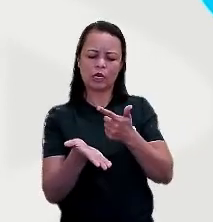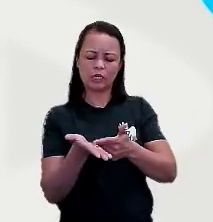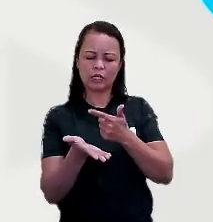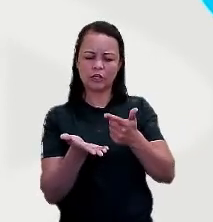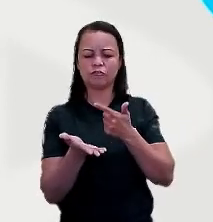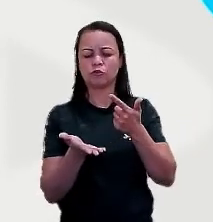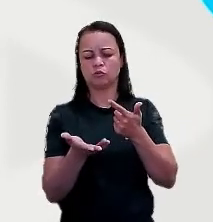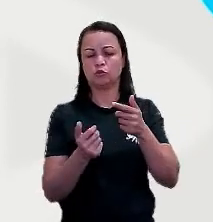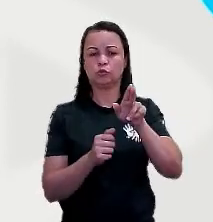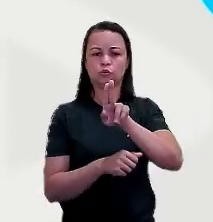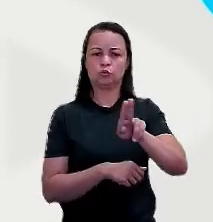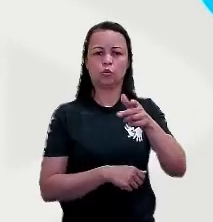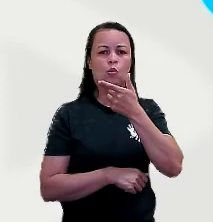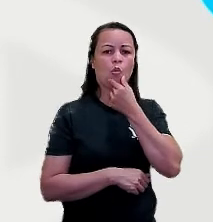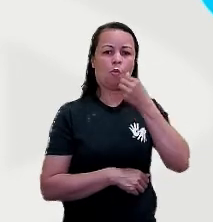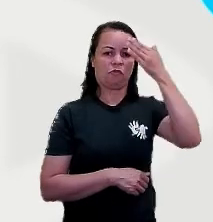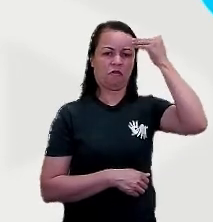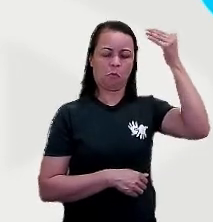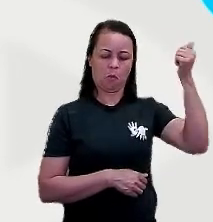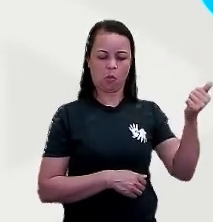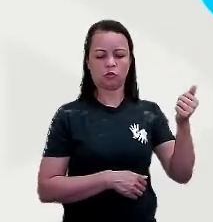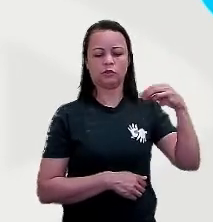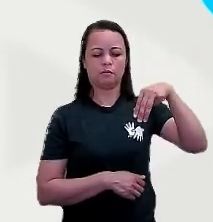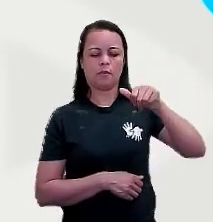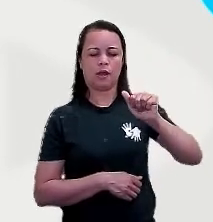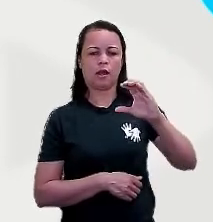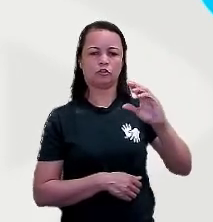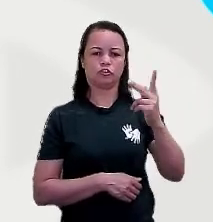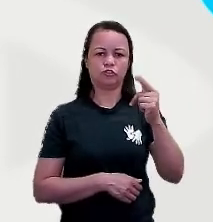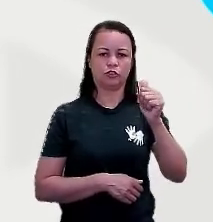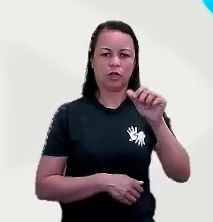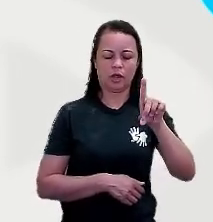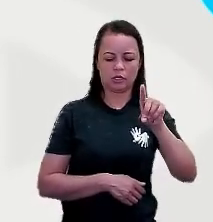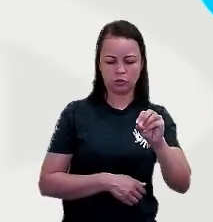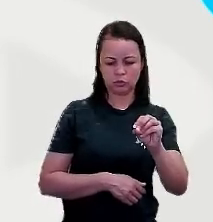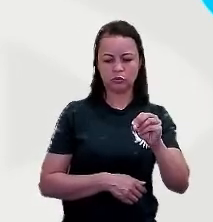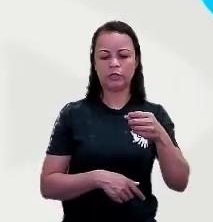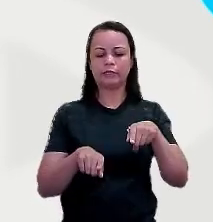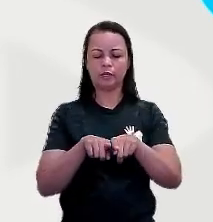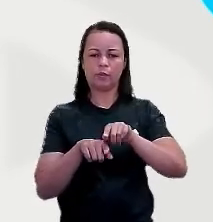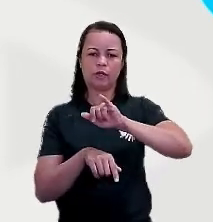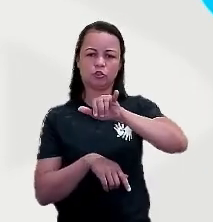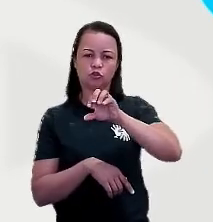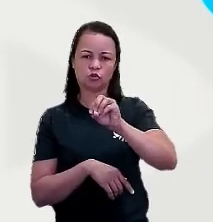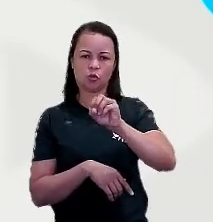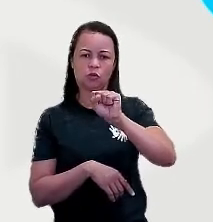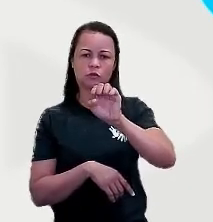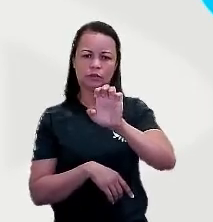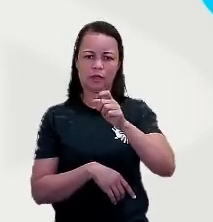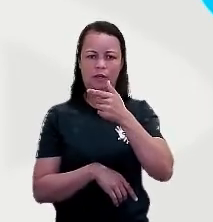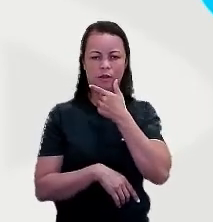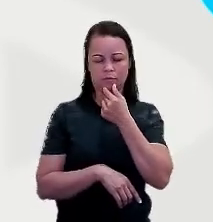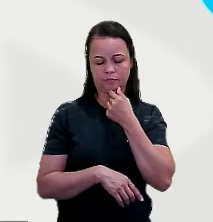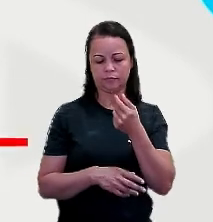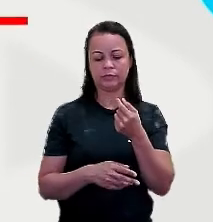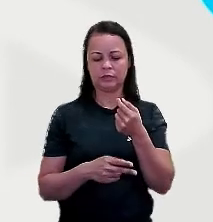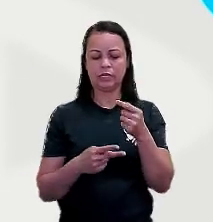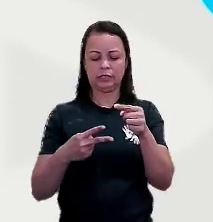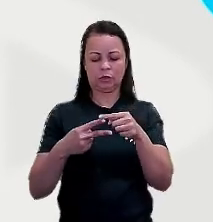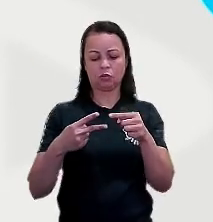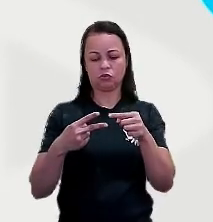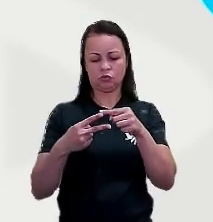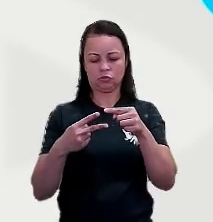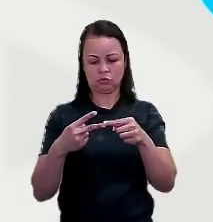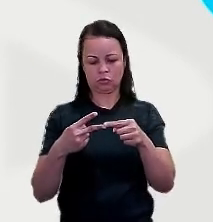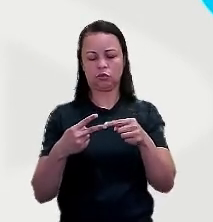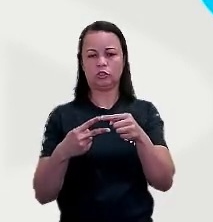nomes próprios, né? E, no caso, o adjetivo aí vem antes. Que é aqui, no caso, Machado e